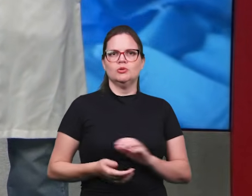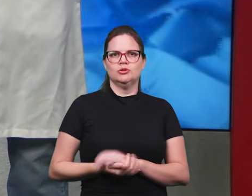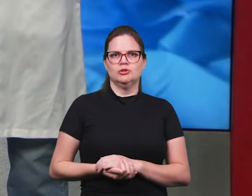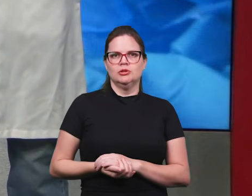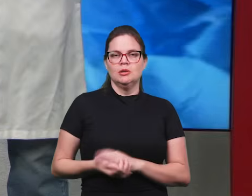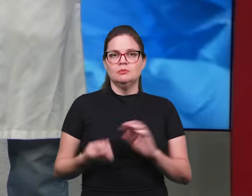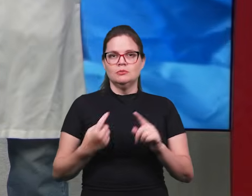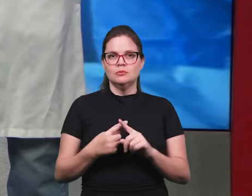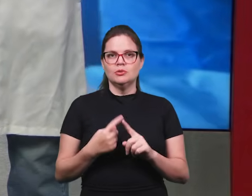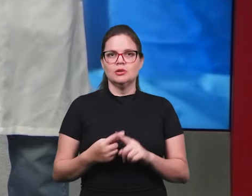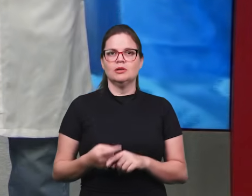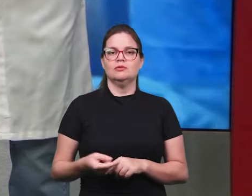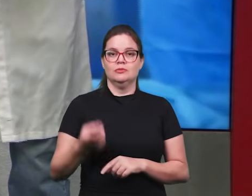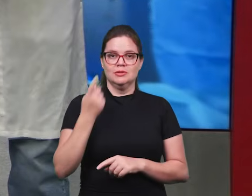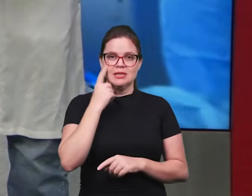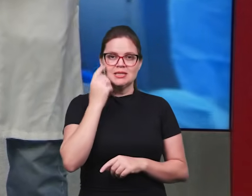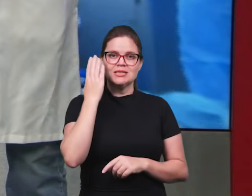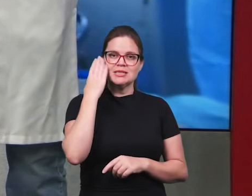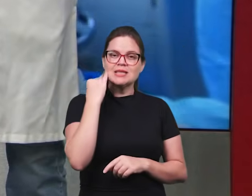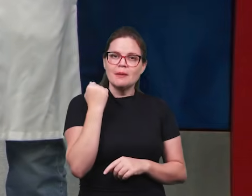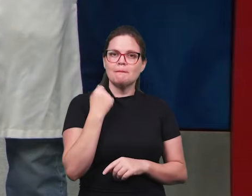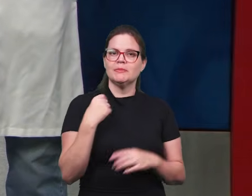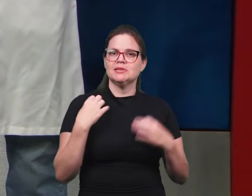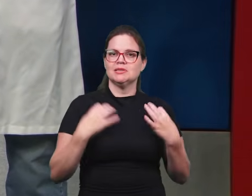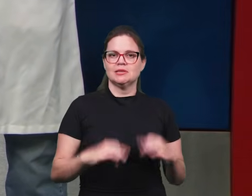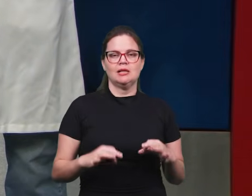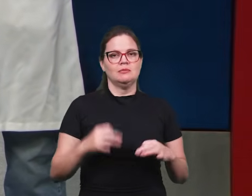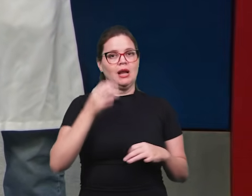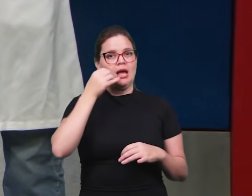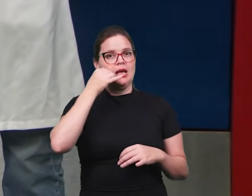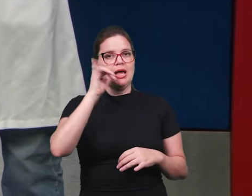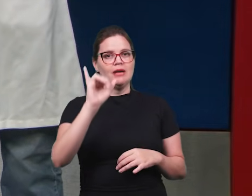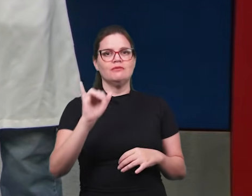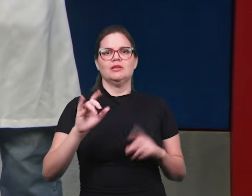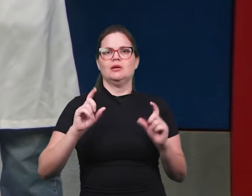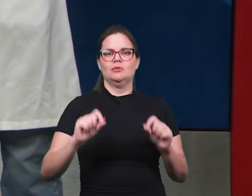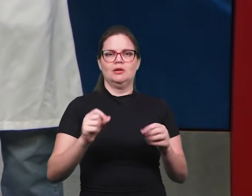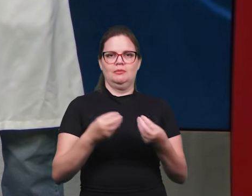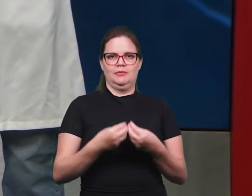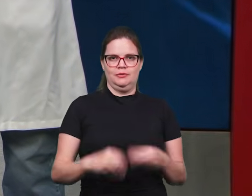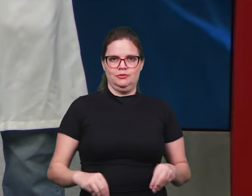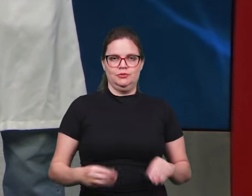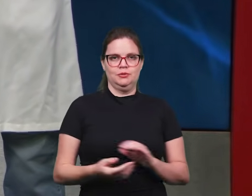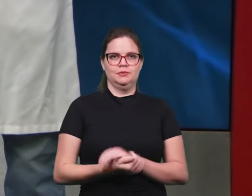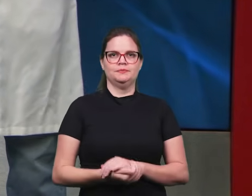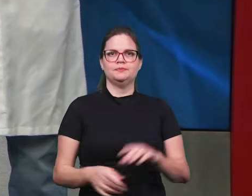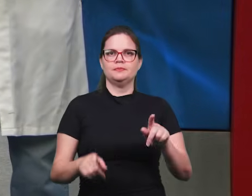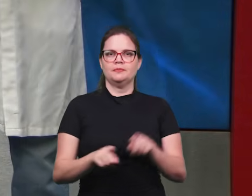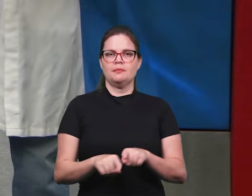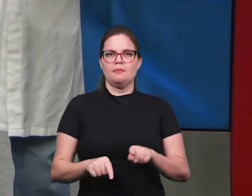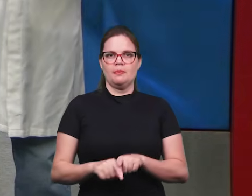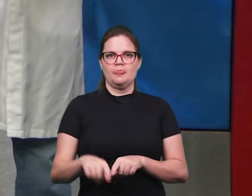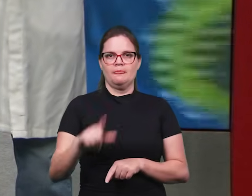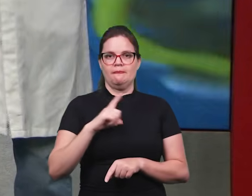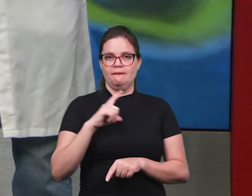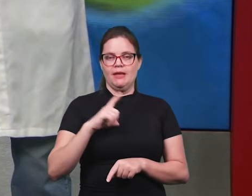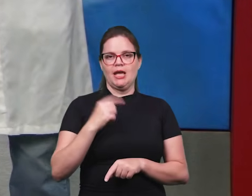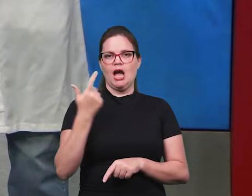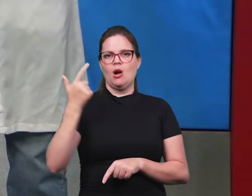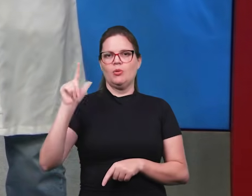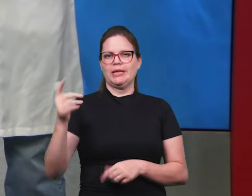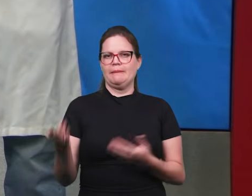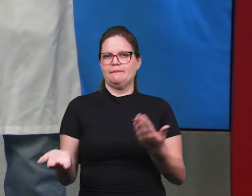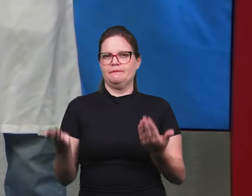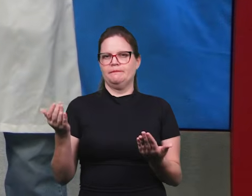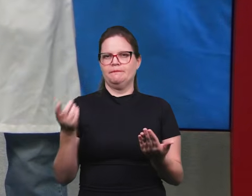para não ter uma área lesada. Você tem anestesia geral balanceada, que é o quê? É você usar